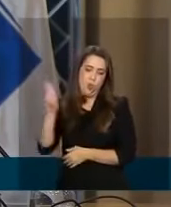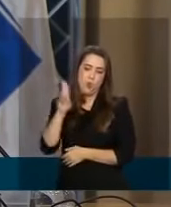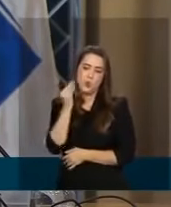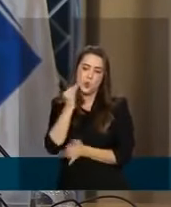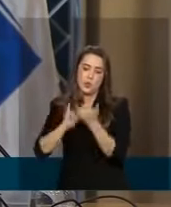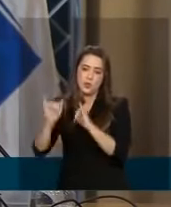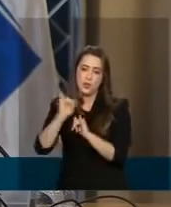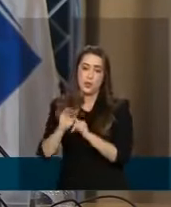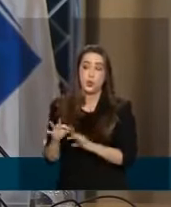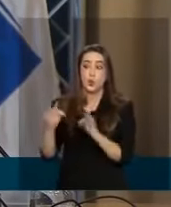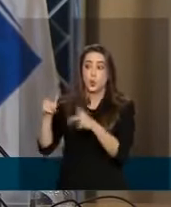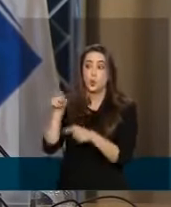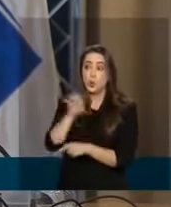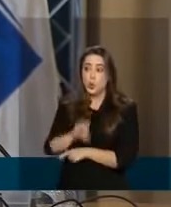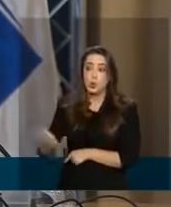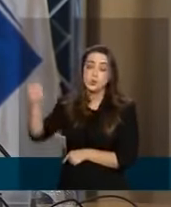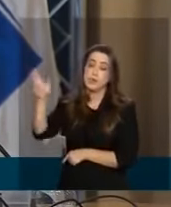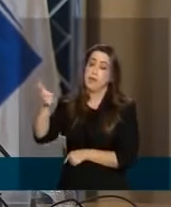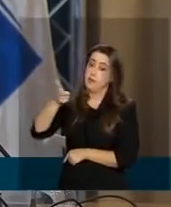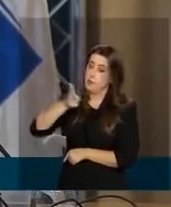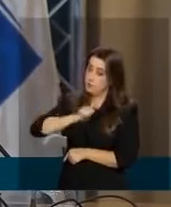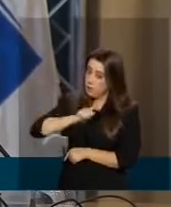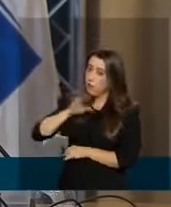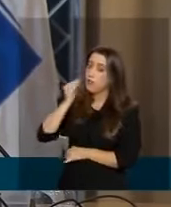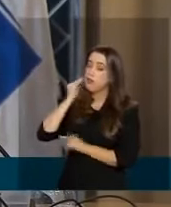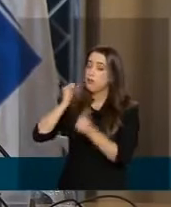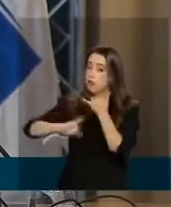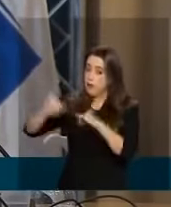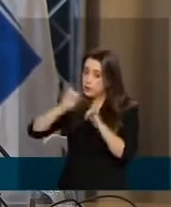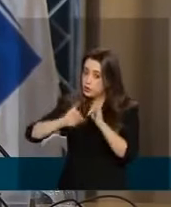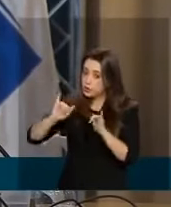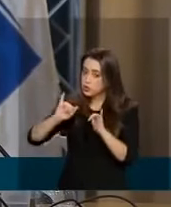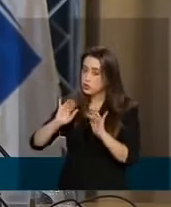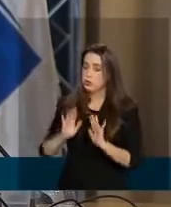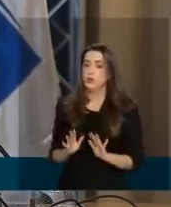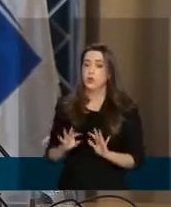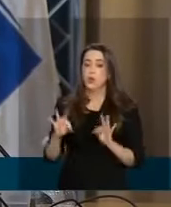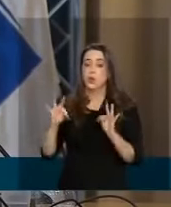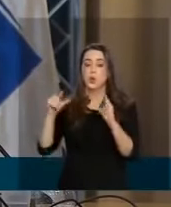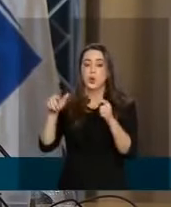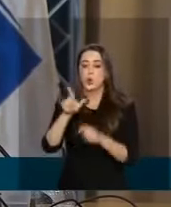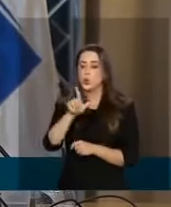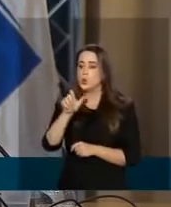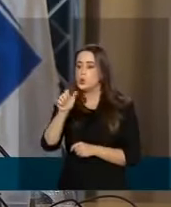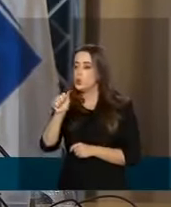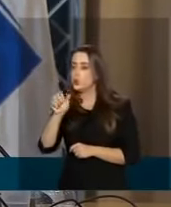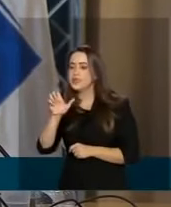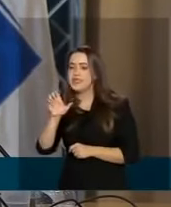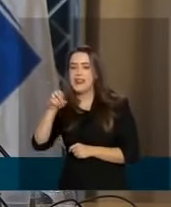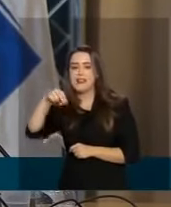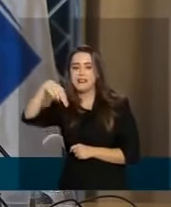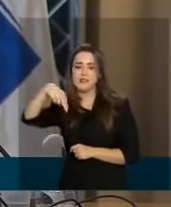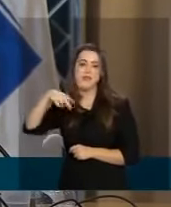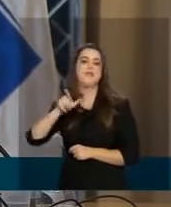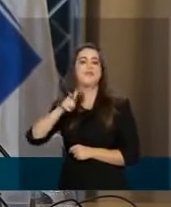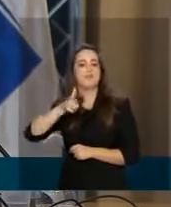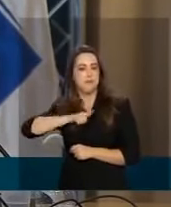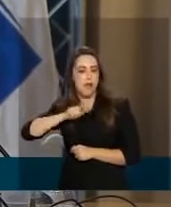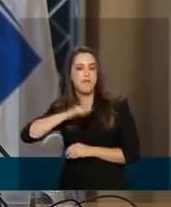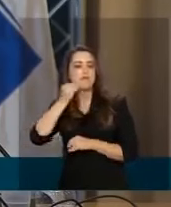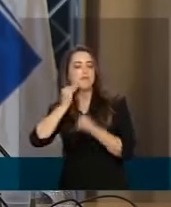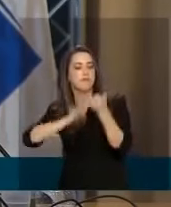de reação de amplificação para SARS-CoV-2 sobrando. Todos os LACENs têm estoque. Inclusive, nós